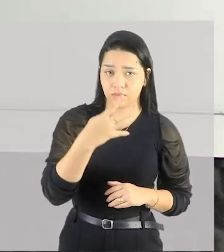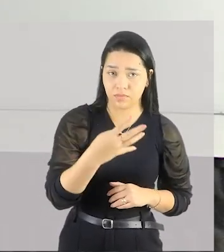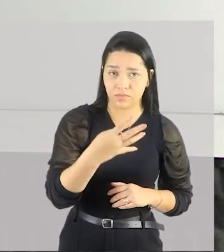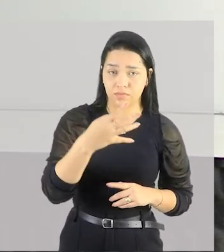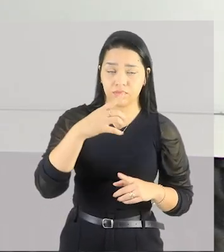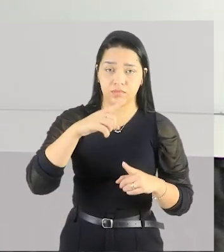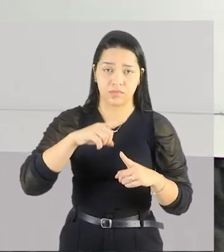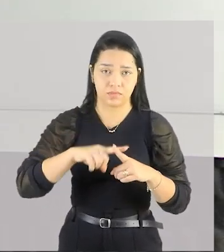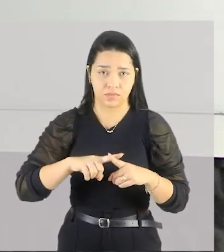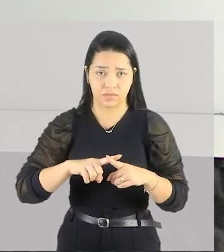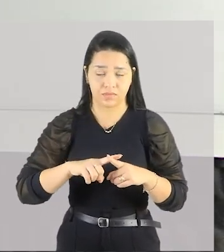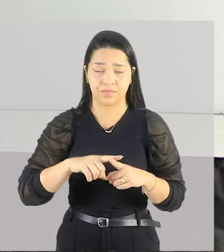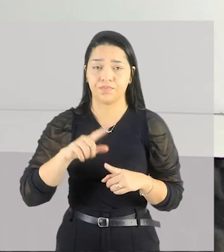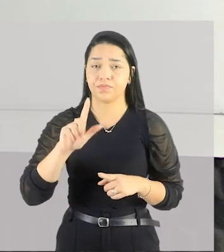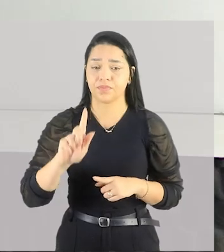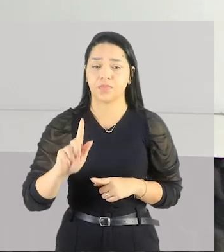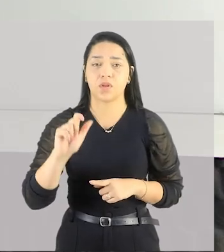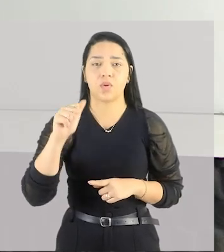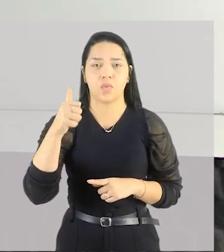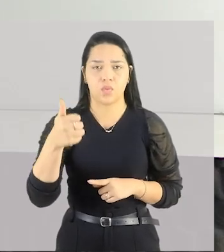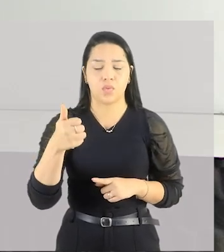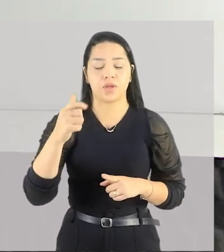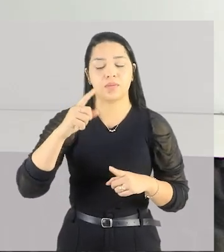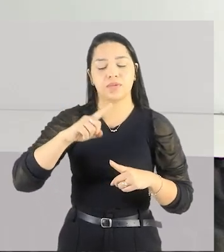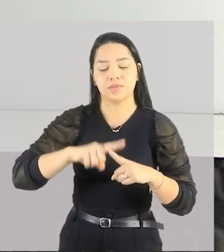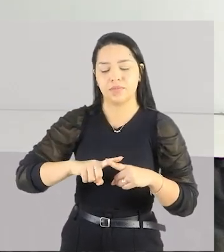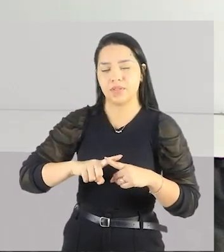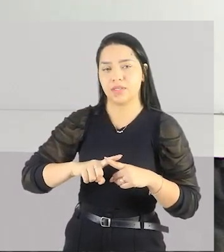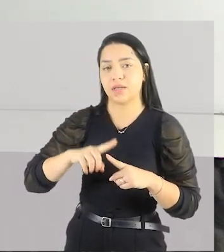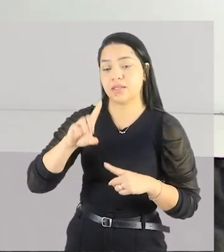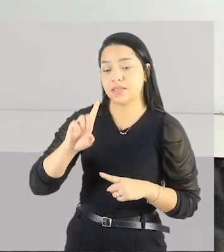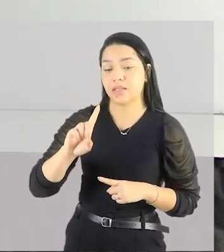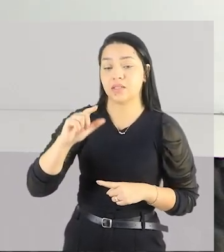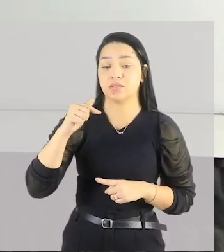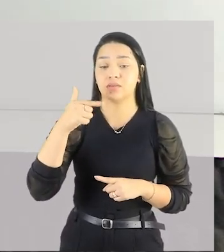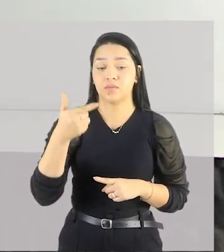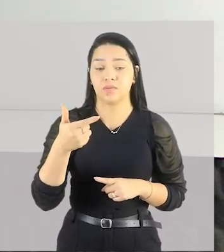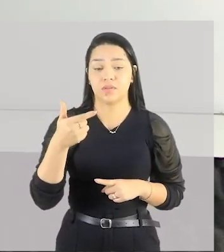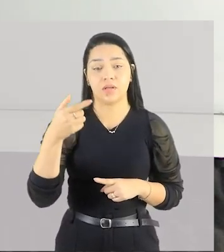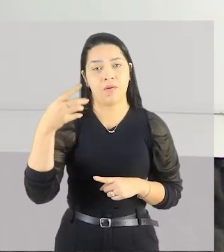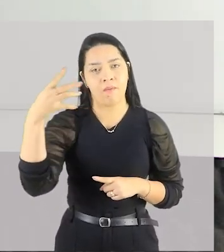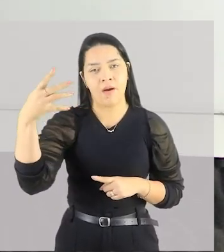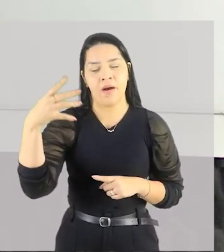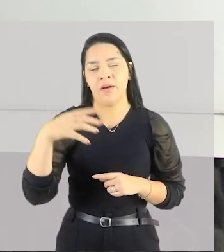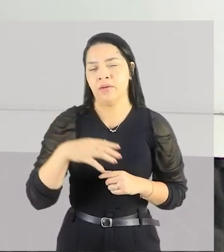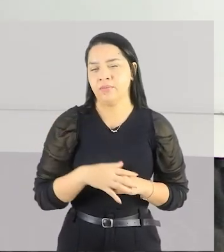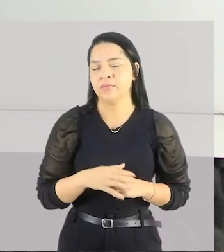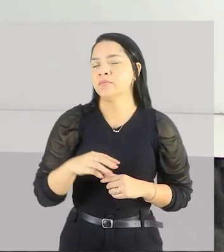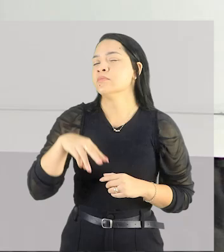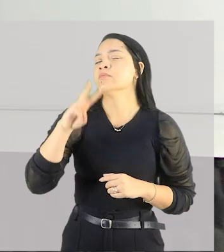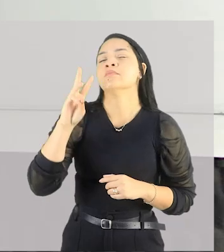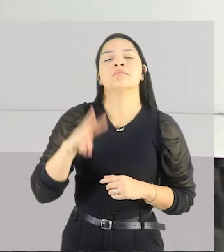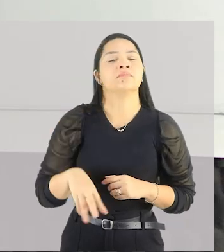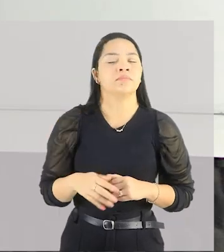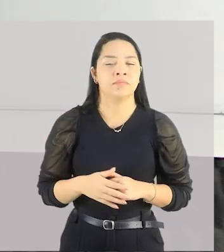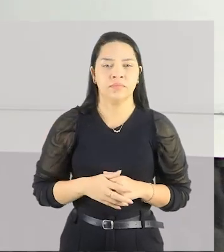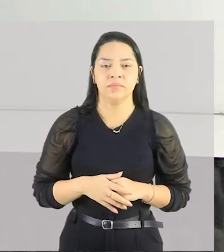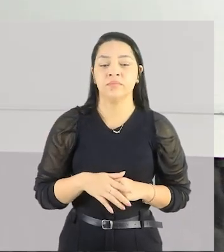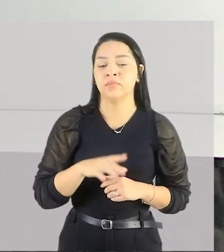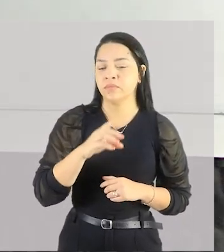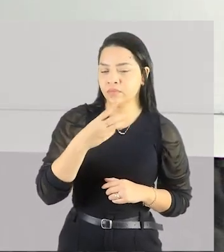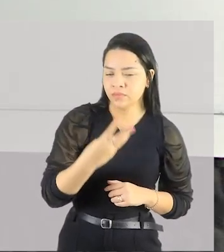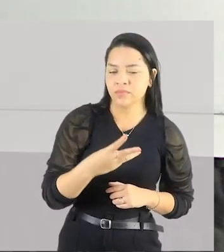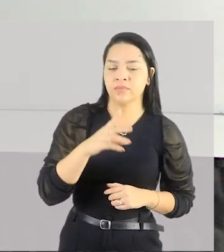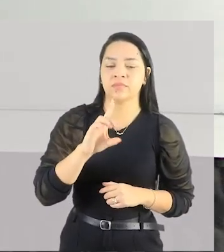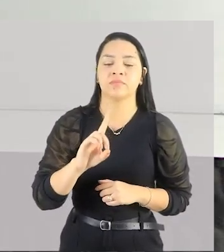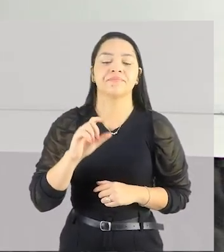índice 2. Então, bem aqui, ó, C2, G2, D2, D2